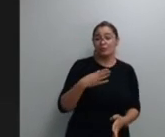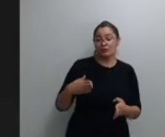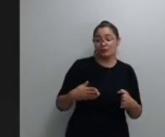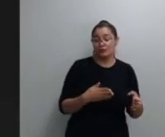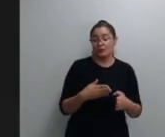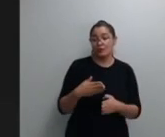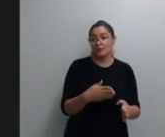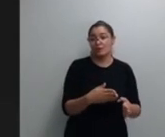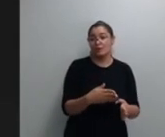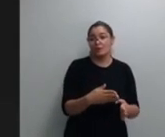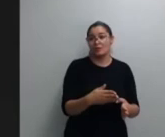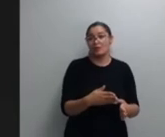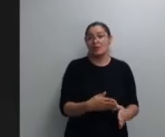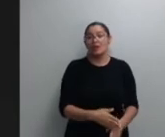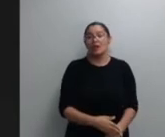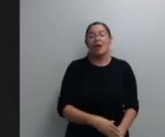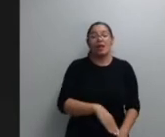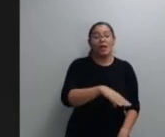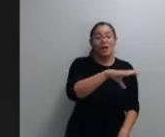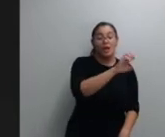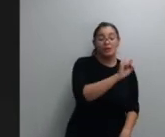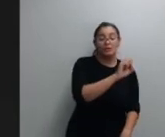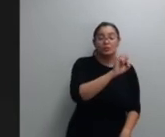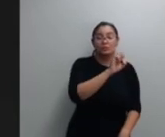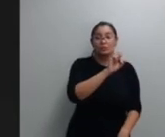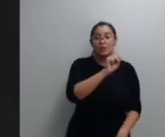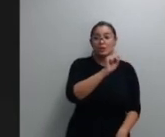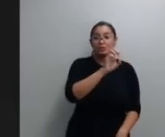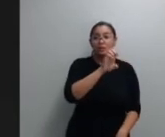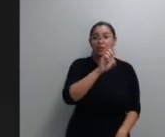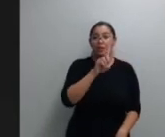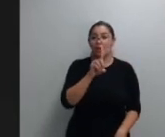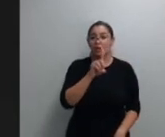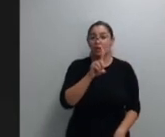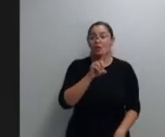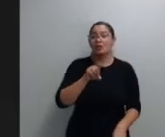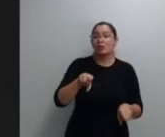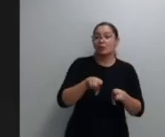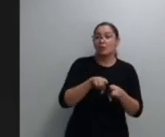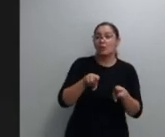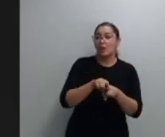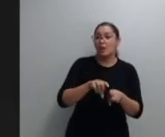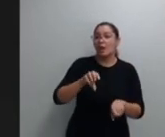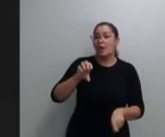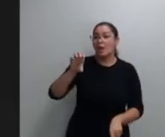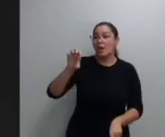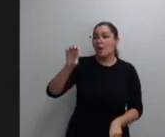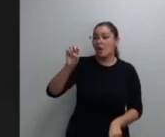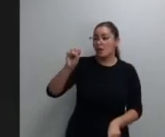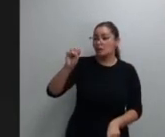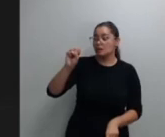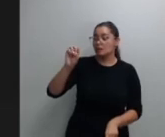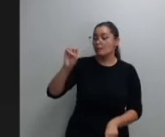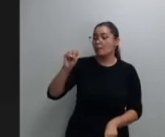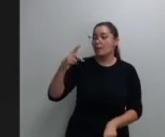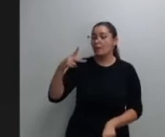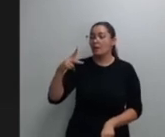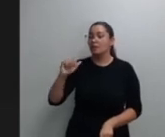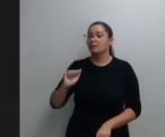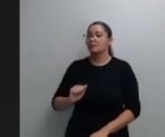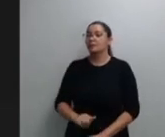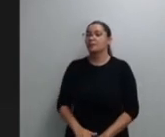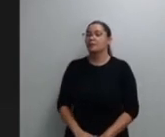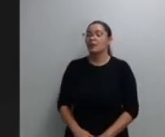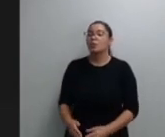a SDE que imediatamente enviará uma via ao Cade e outro a SPE a inobservância dos prazos de